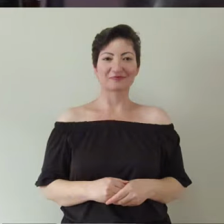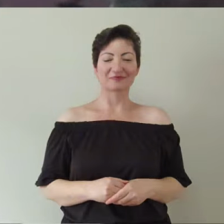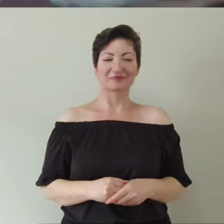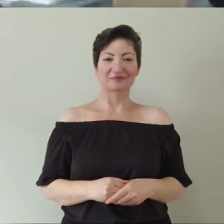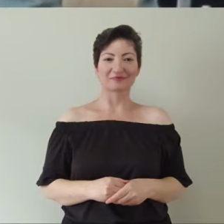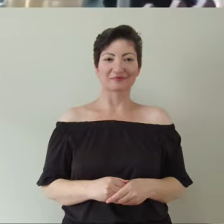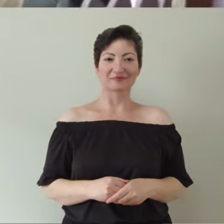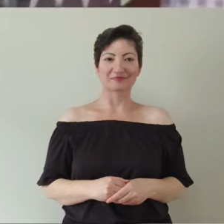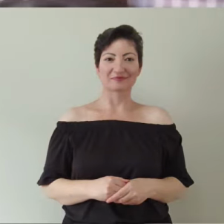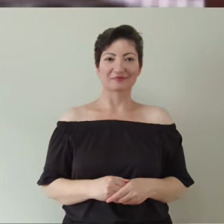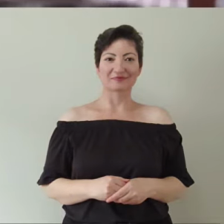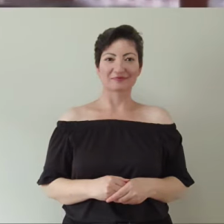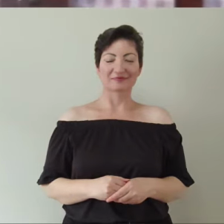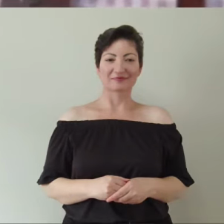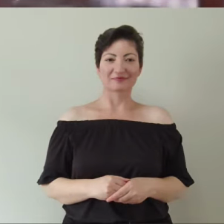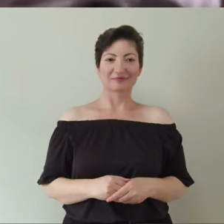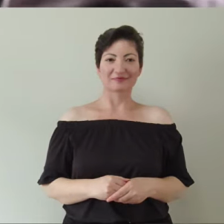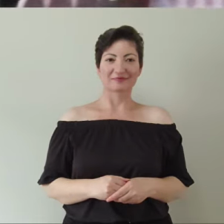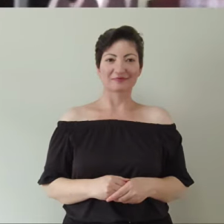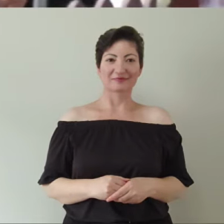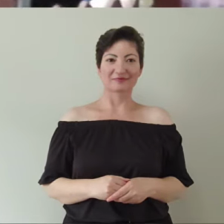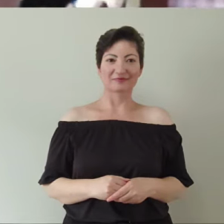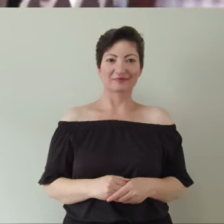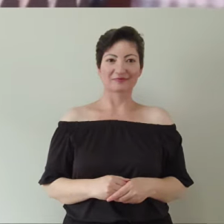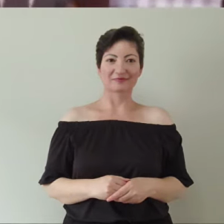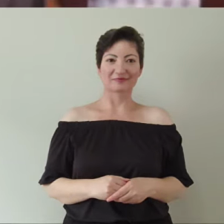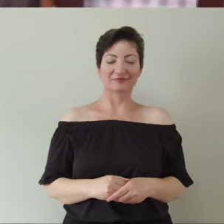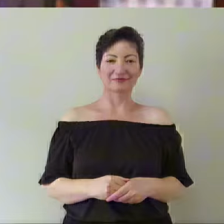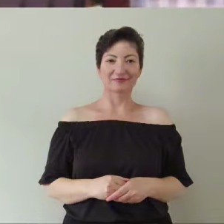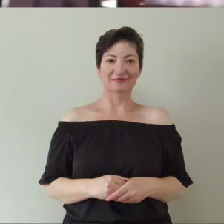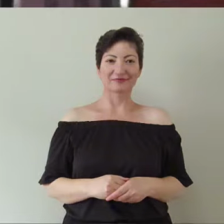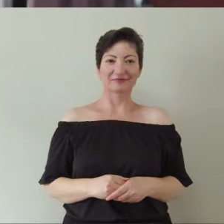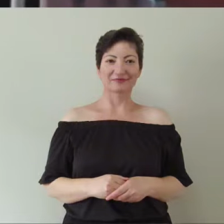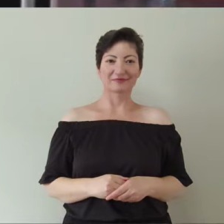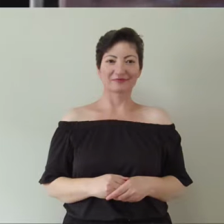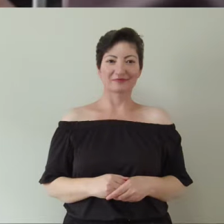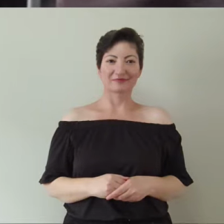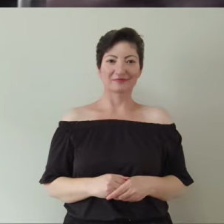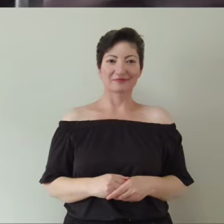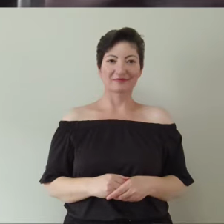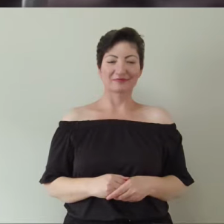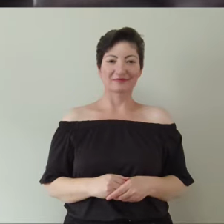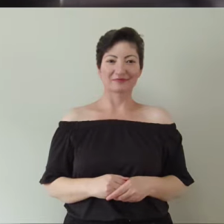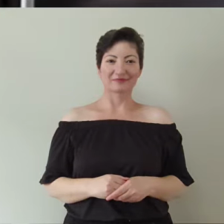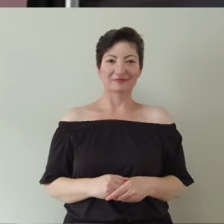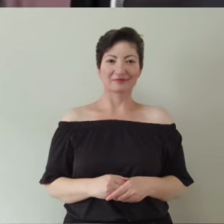Pois sozinha aqui não dá.